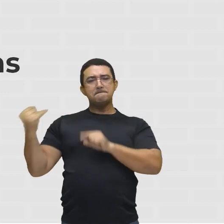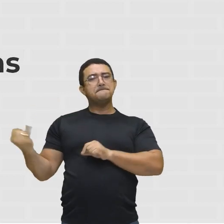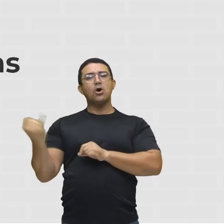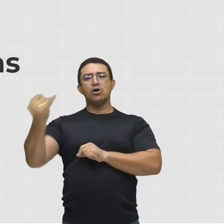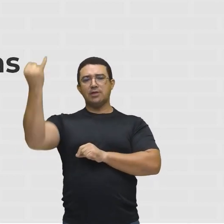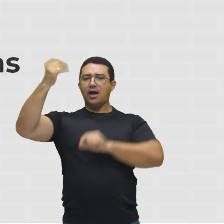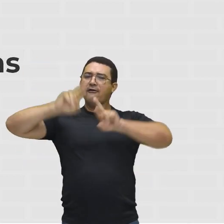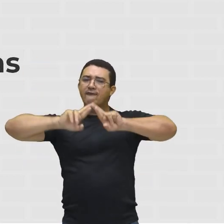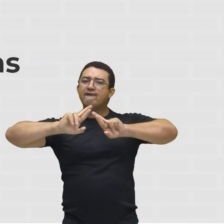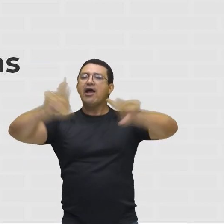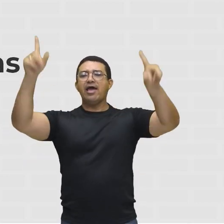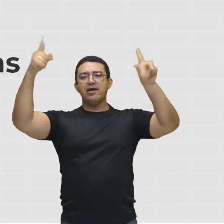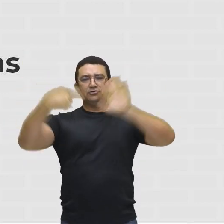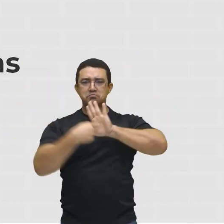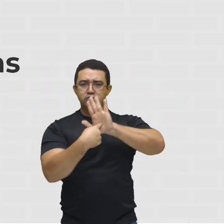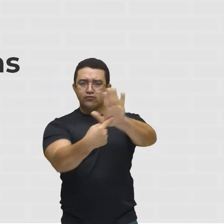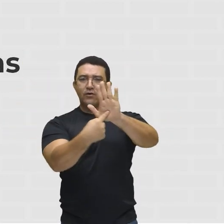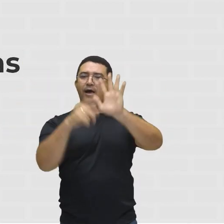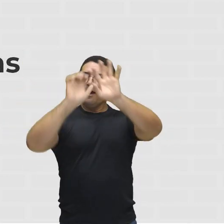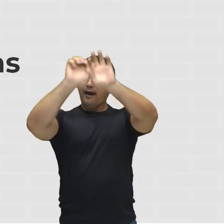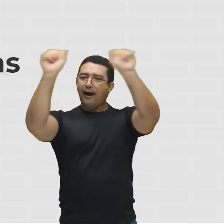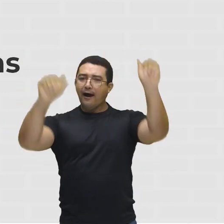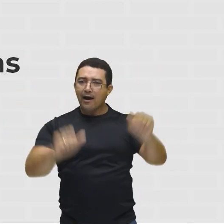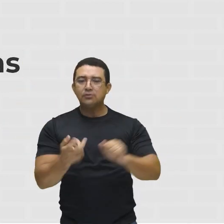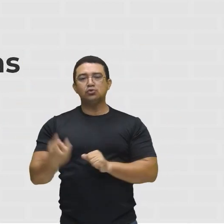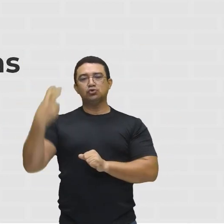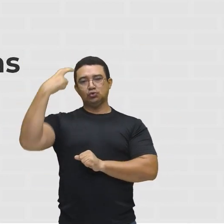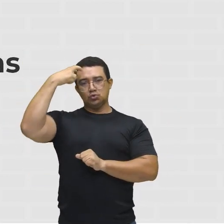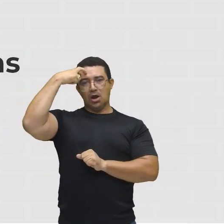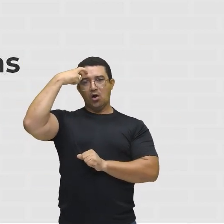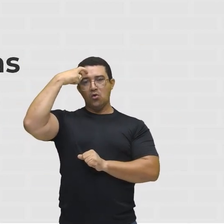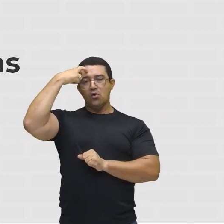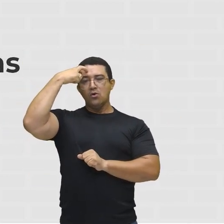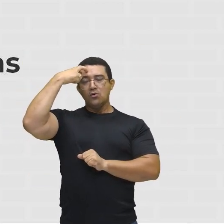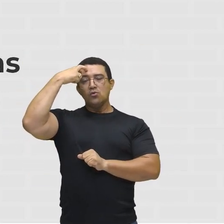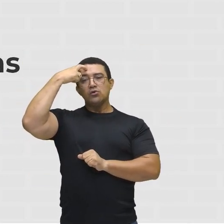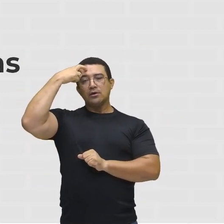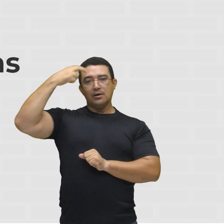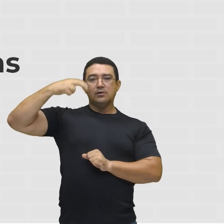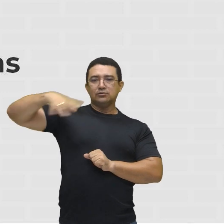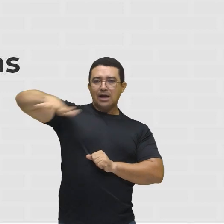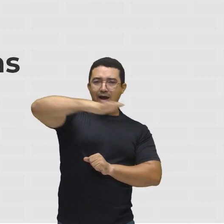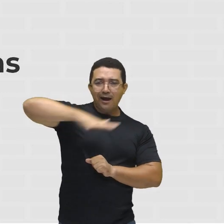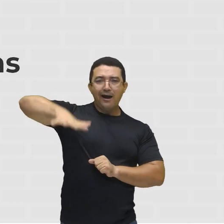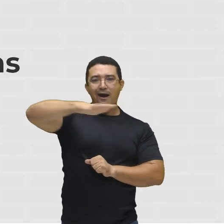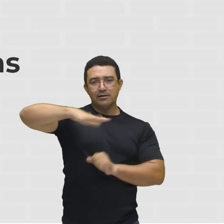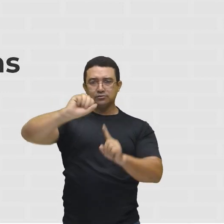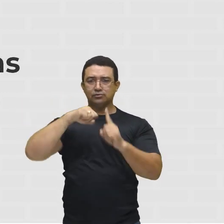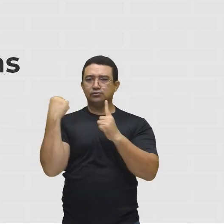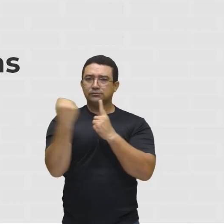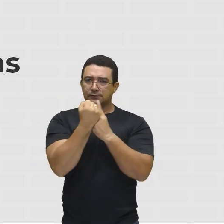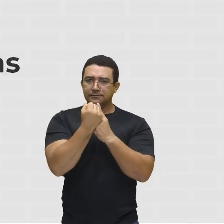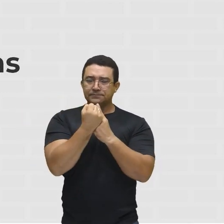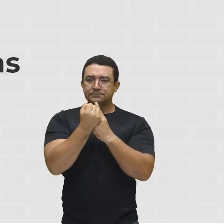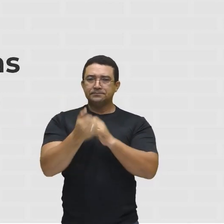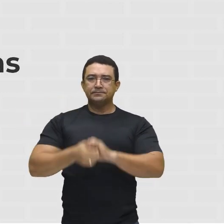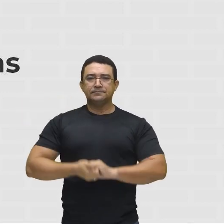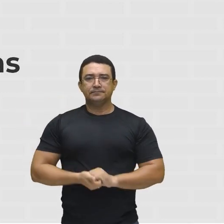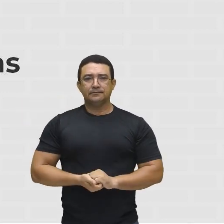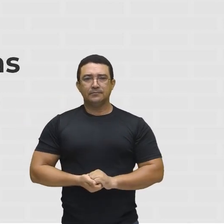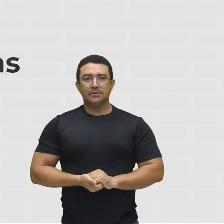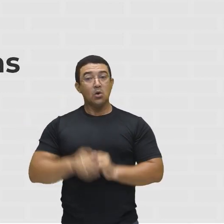diferentes manifestações artísticas e culturais em seu entorno social. Então,